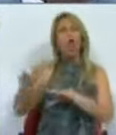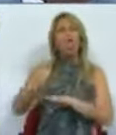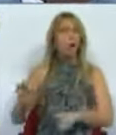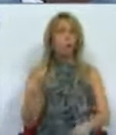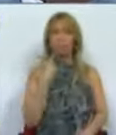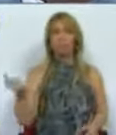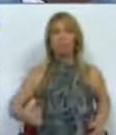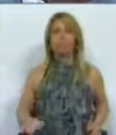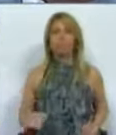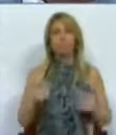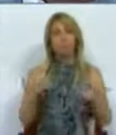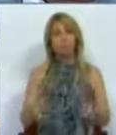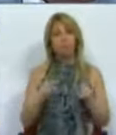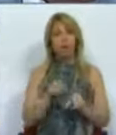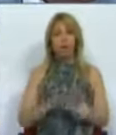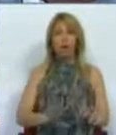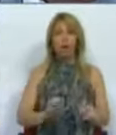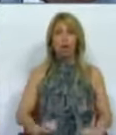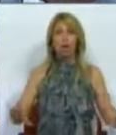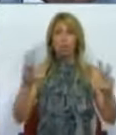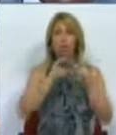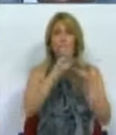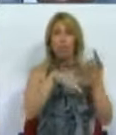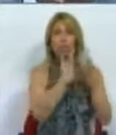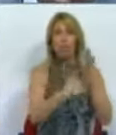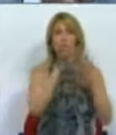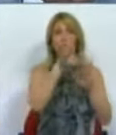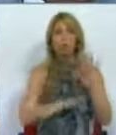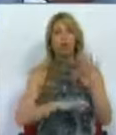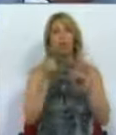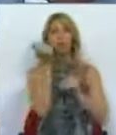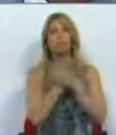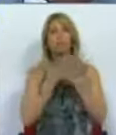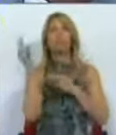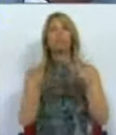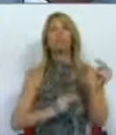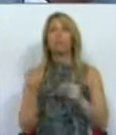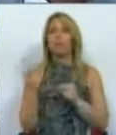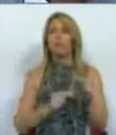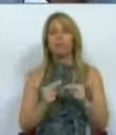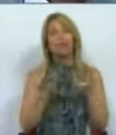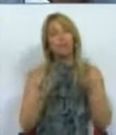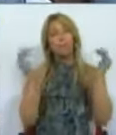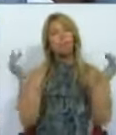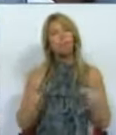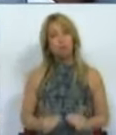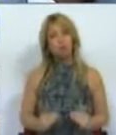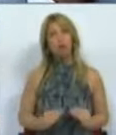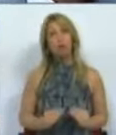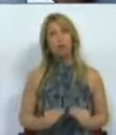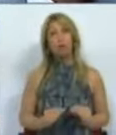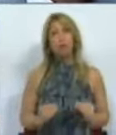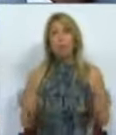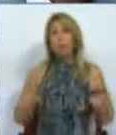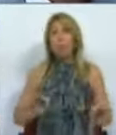ser, neste novo e difícil quadro de condições económico-financeiras, substancialmente menores. Nenhum